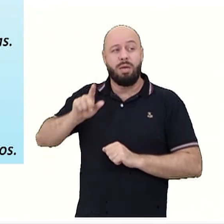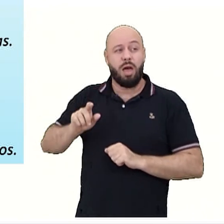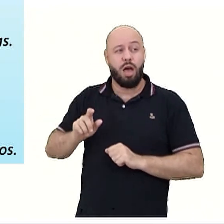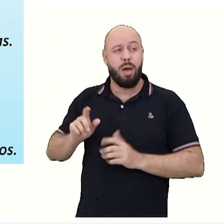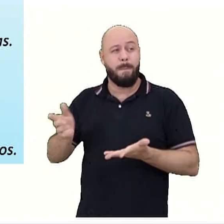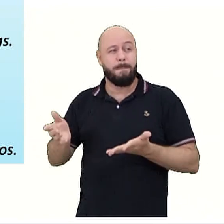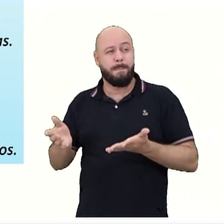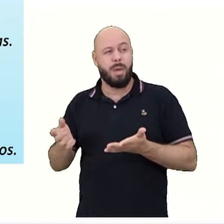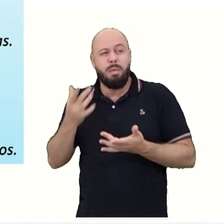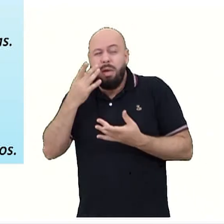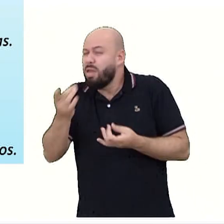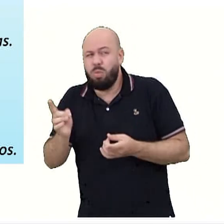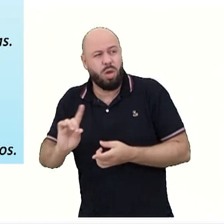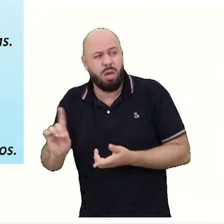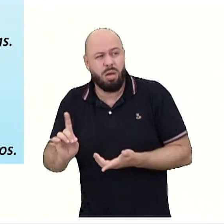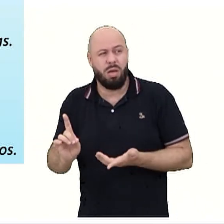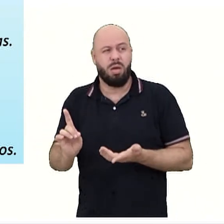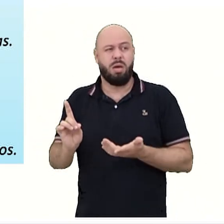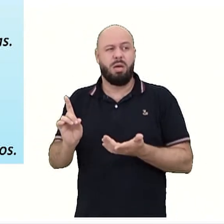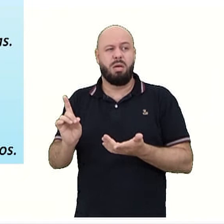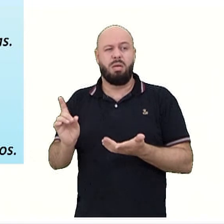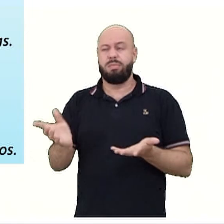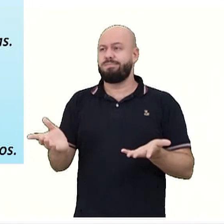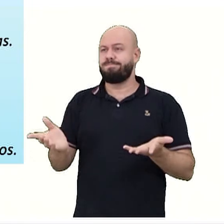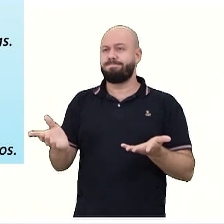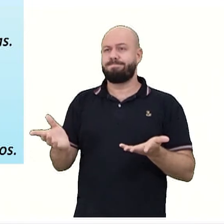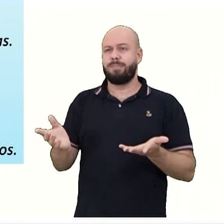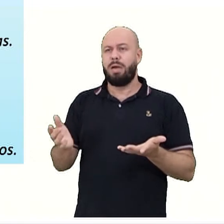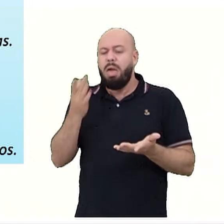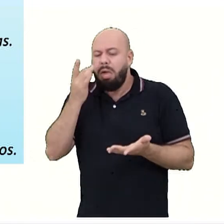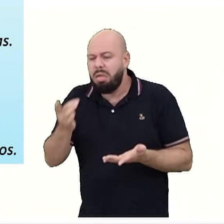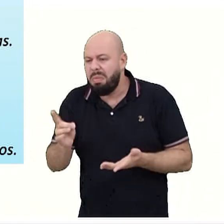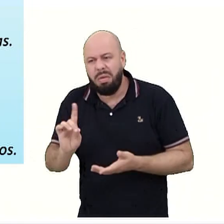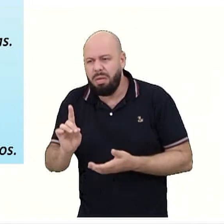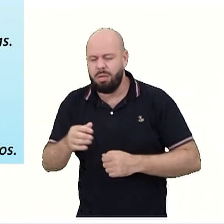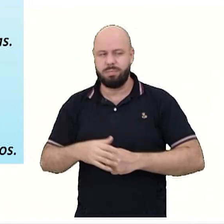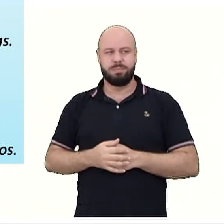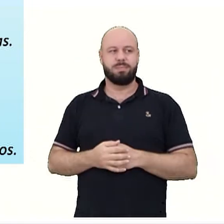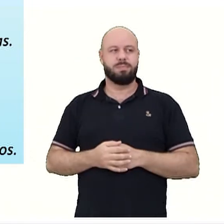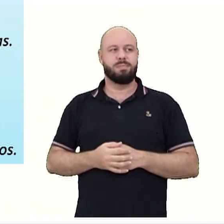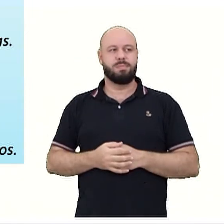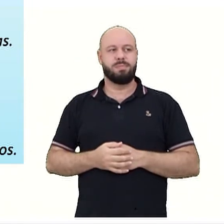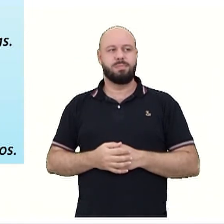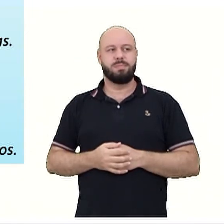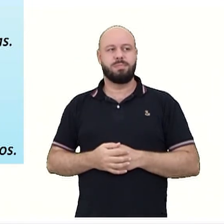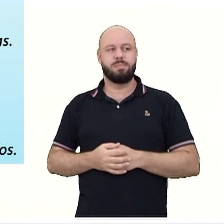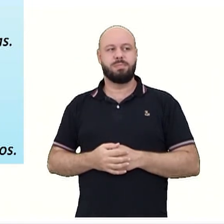much attention. Ela não estava prestando muita atenção.